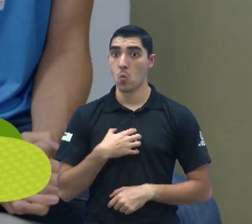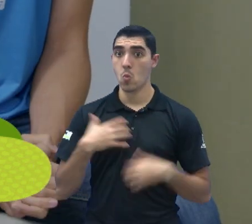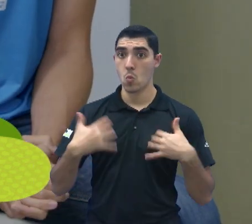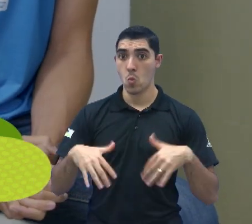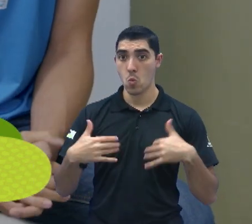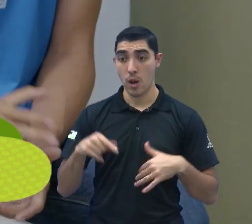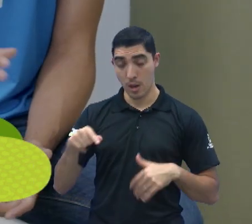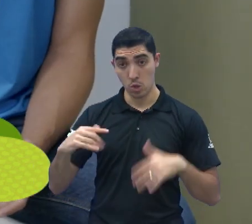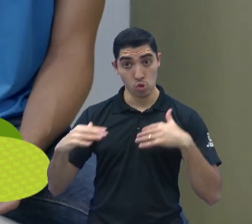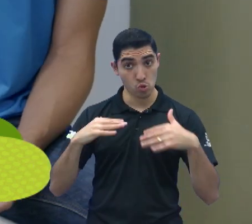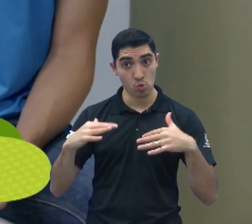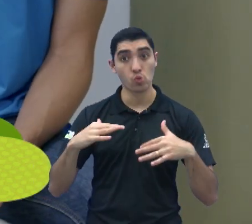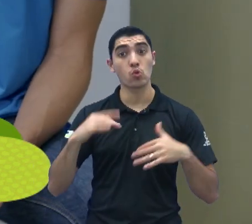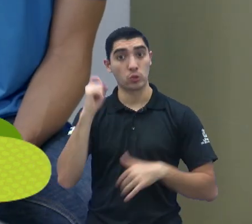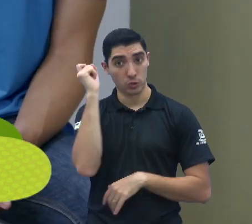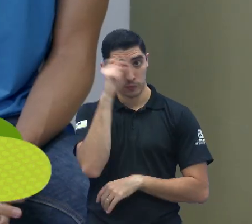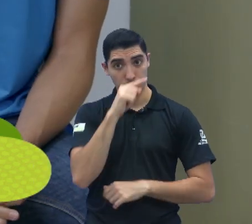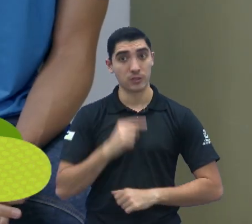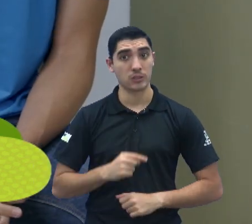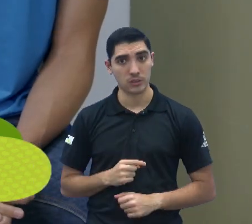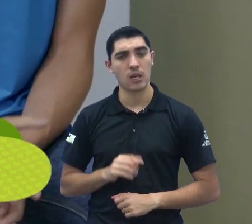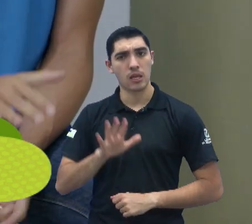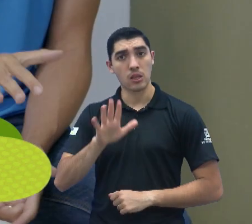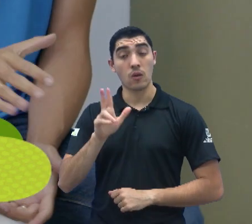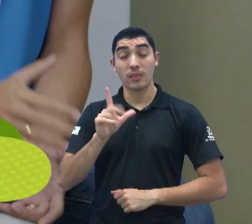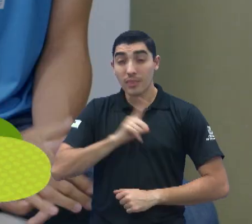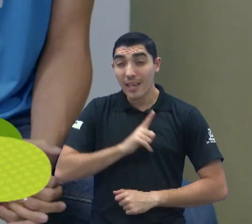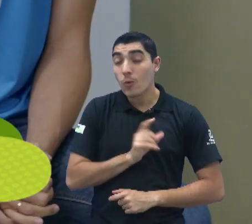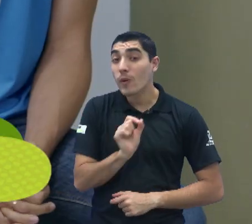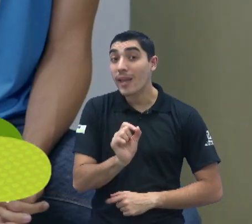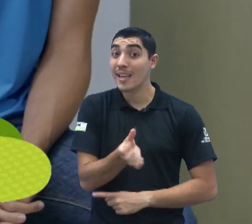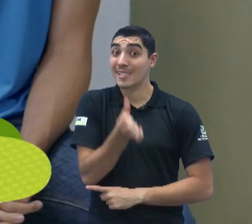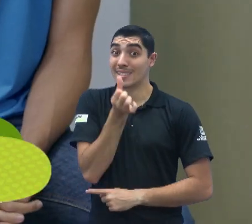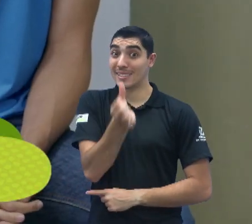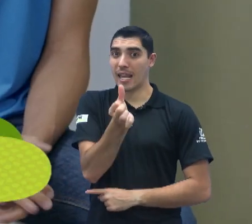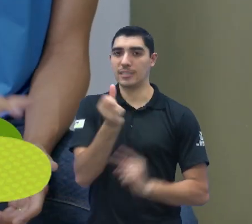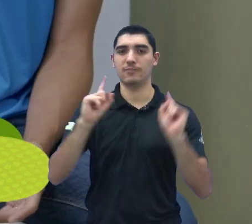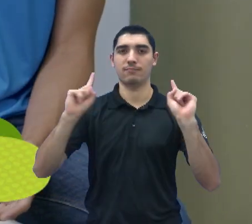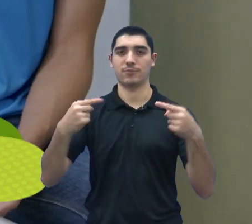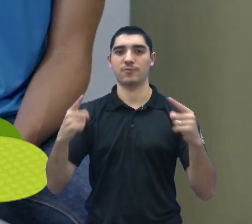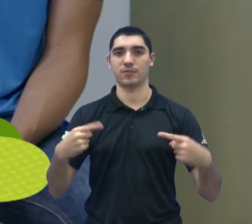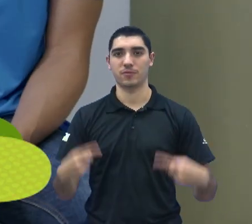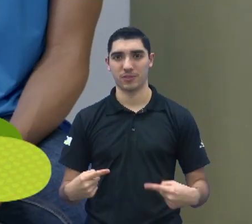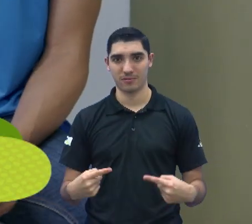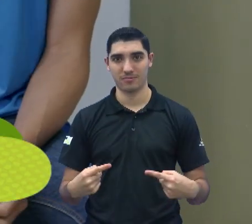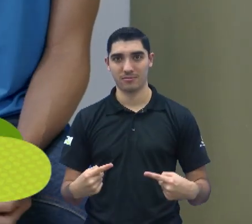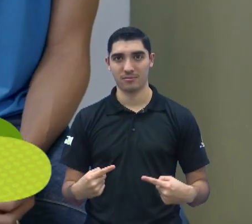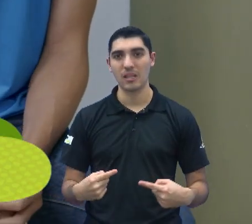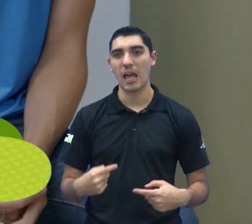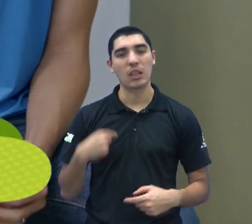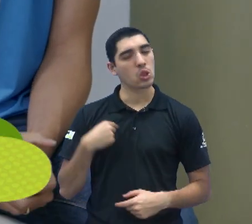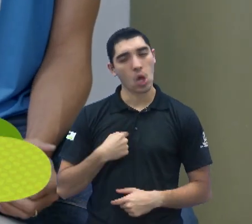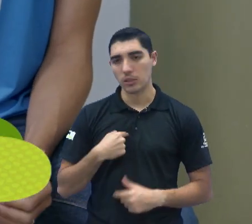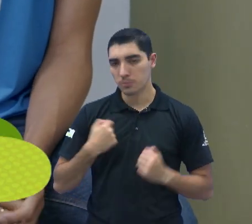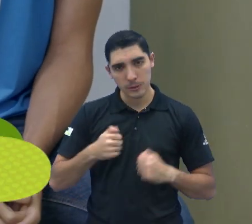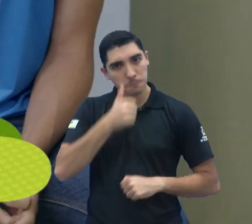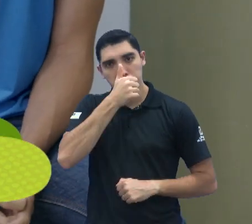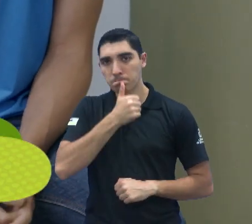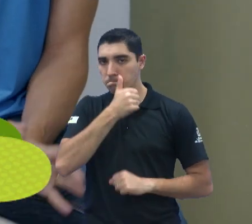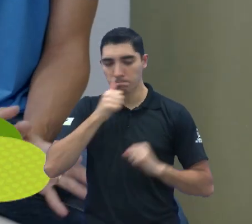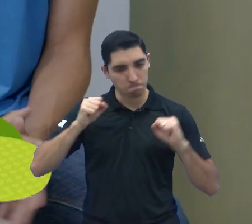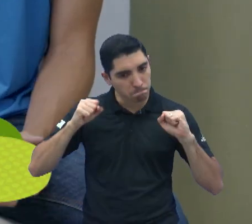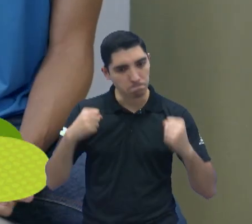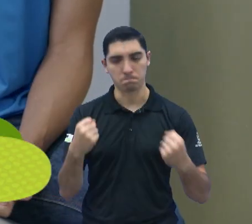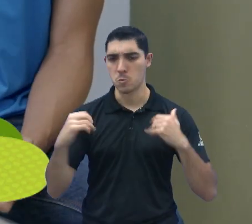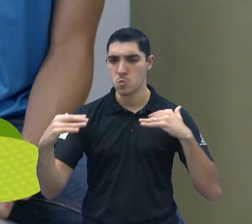para os meninos. A gente tem 6 finais para fazer na primeira fase do Paulista. Não dá para fugir disso, cara. É realmente um equilíbrio muito